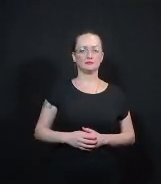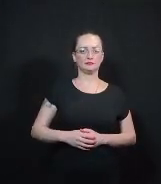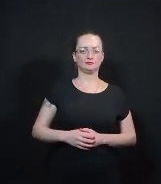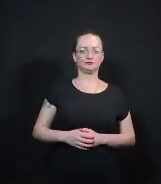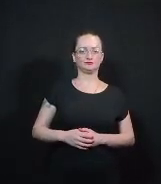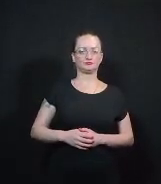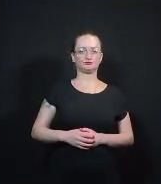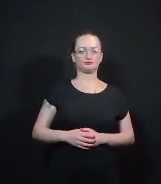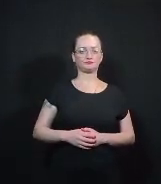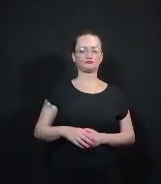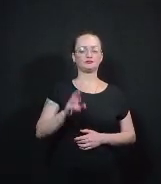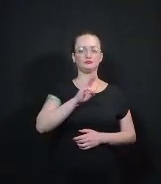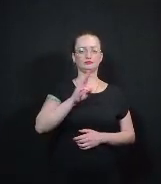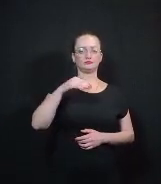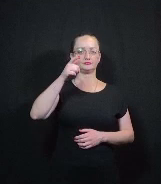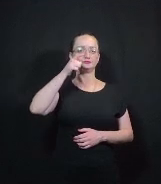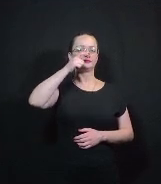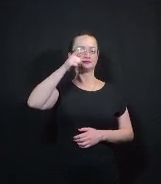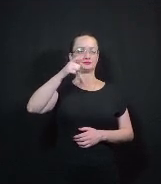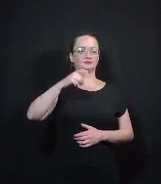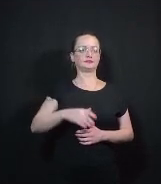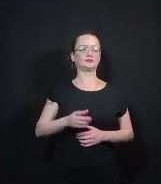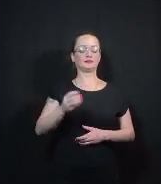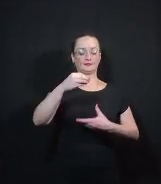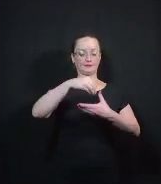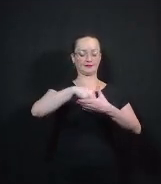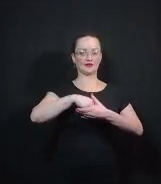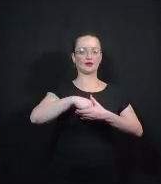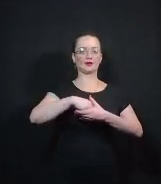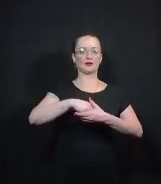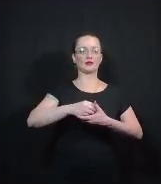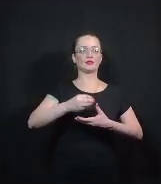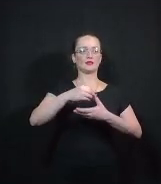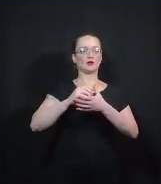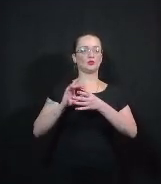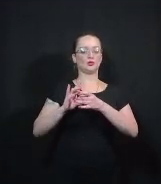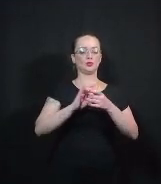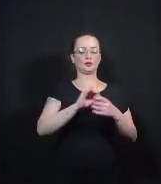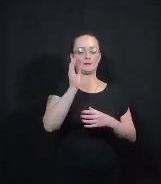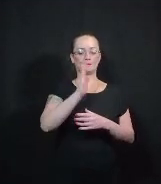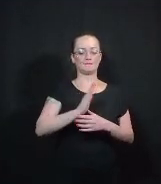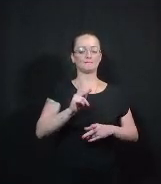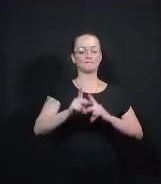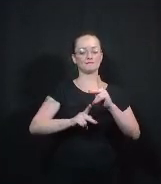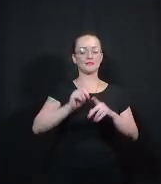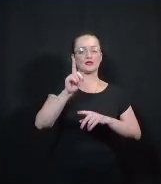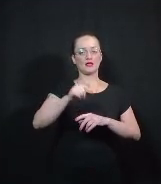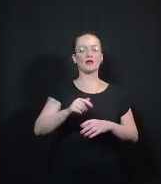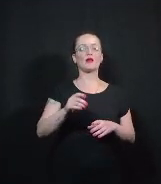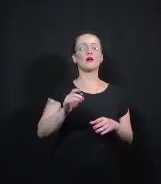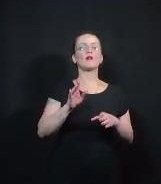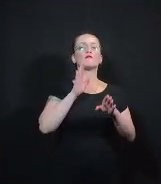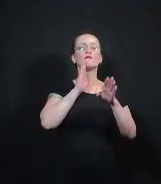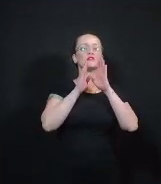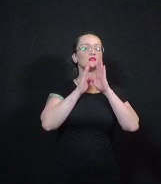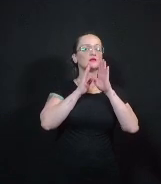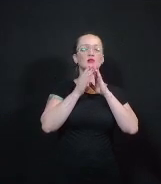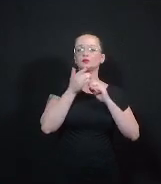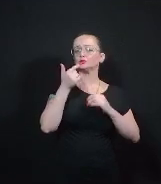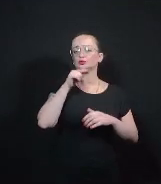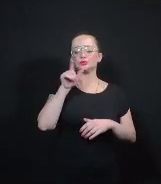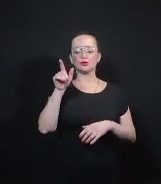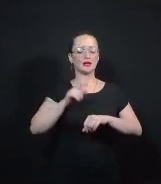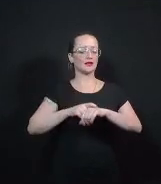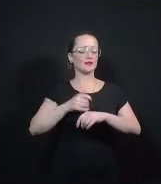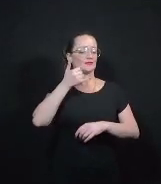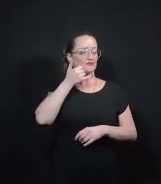o site mais interessante dentro do contexto do Brasil Popular era o Facebook, e você não conseguia, naquele